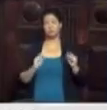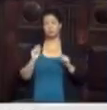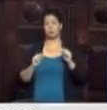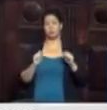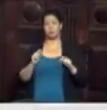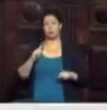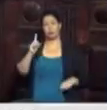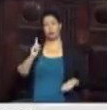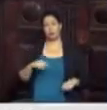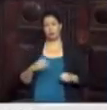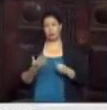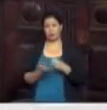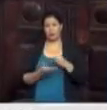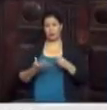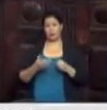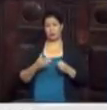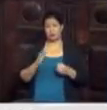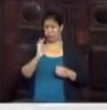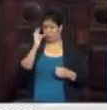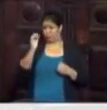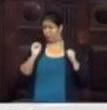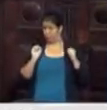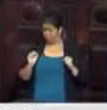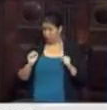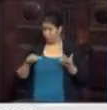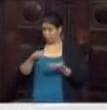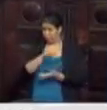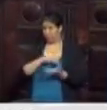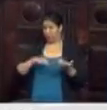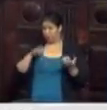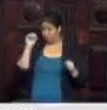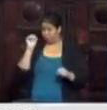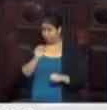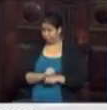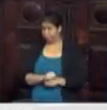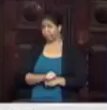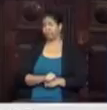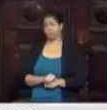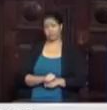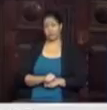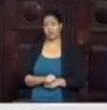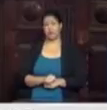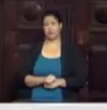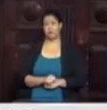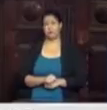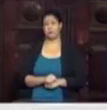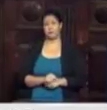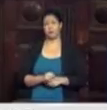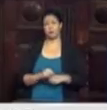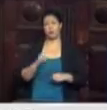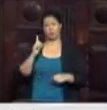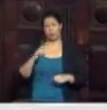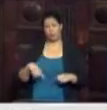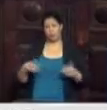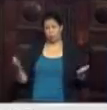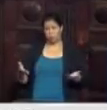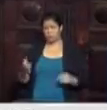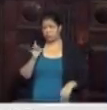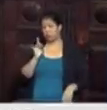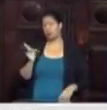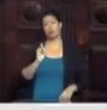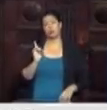é uma base para uma greve geral, é uma mobilização que crescerá. Mas eu não